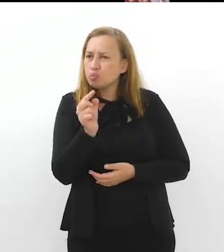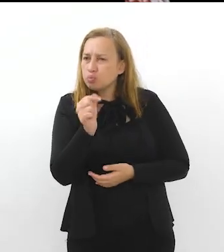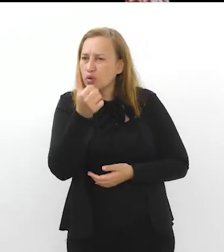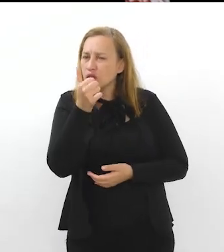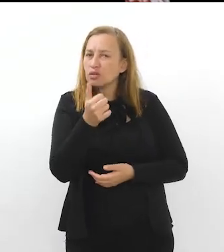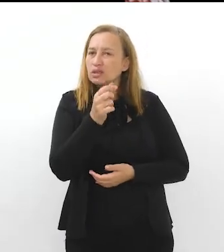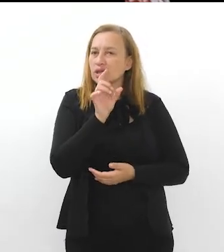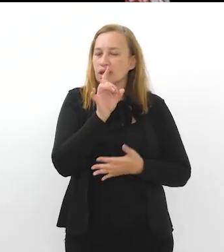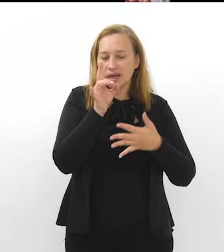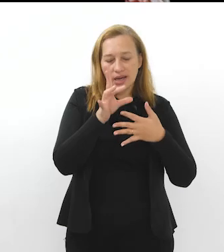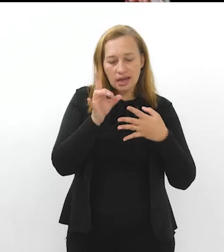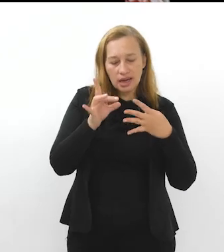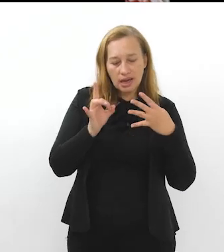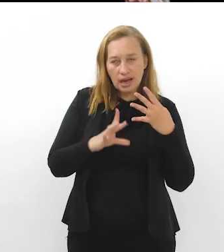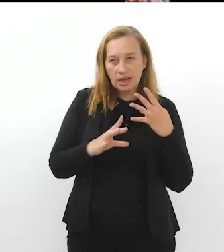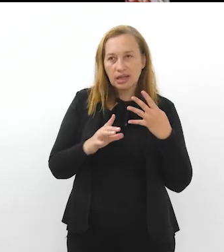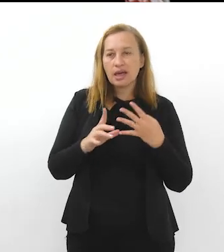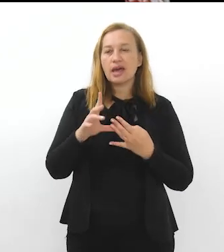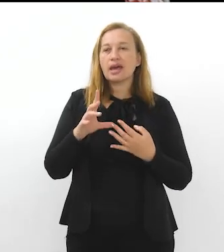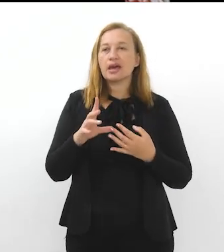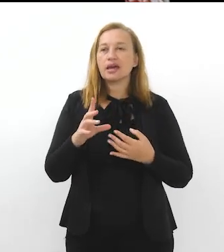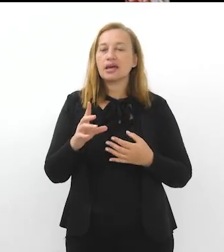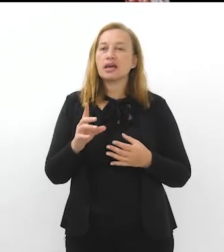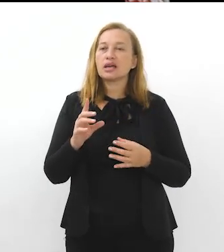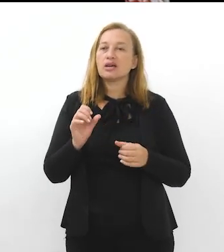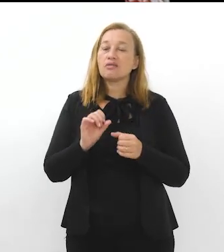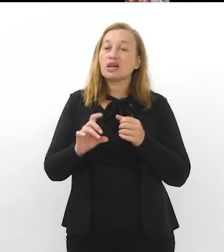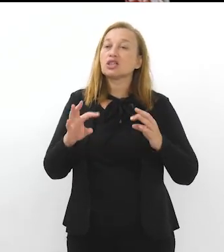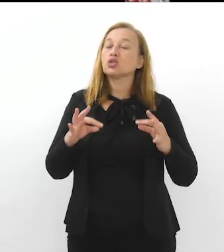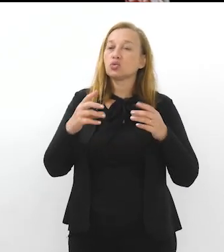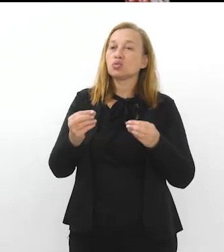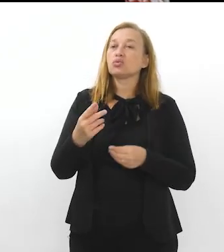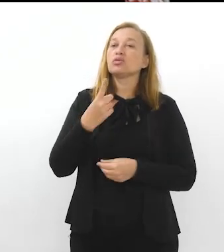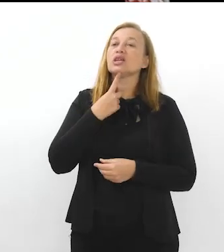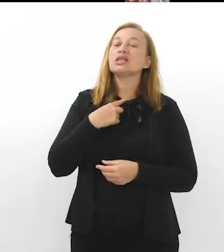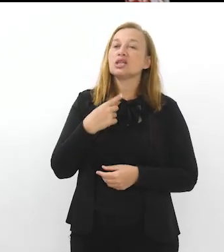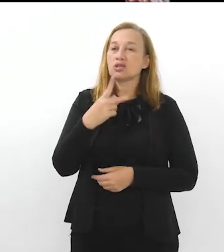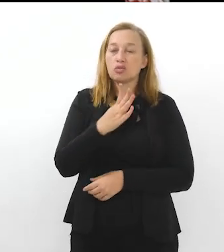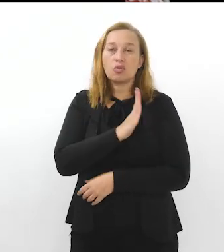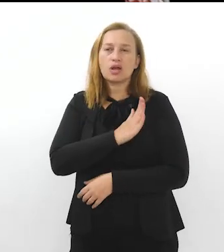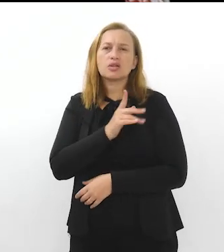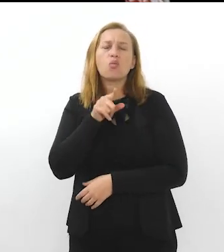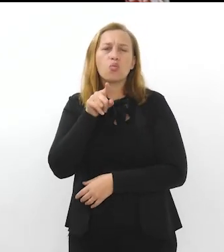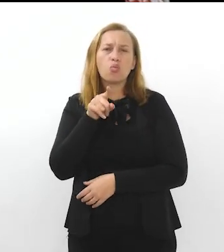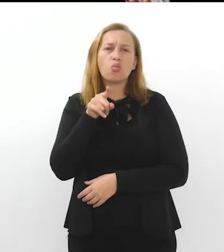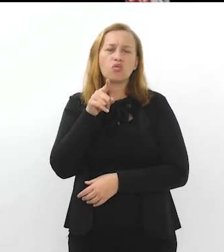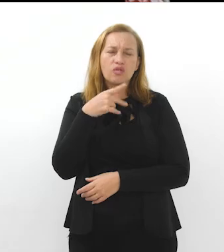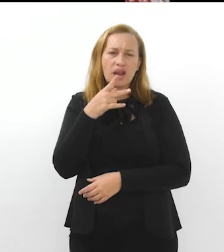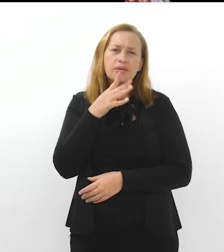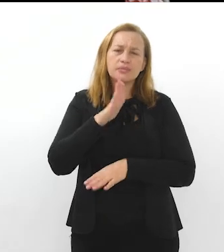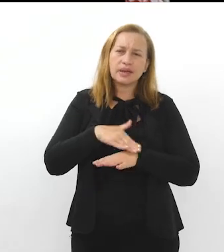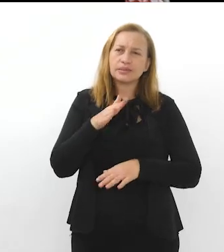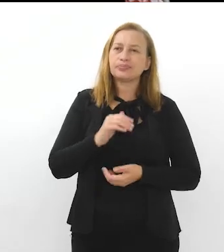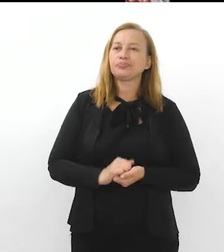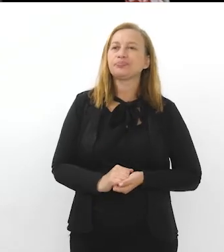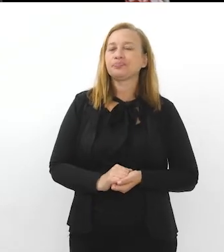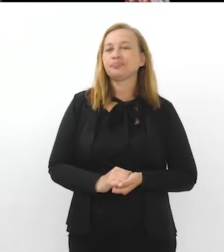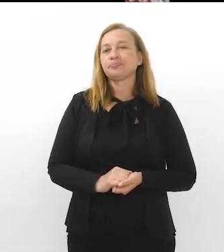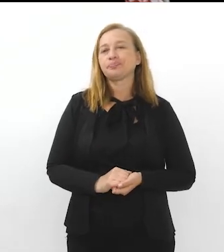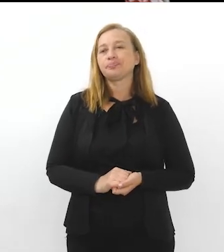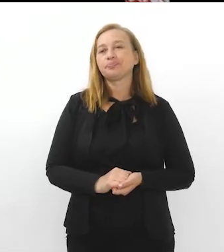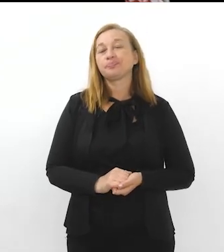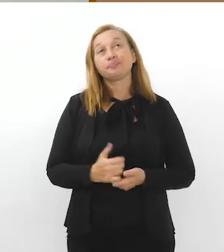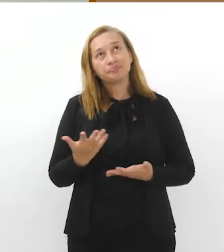você falasse um pouquinho mais sobre cada um, que é o Realize Tudo que o Seu Coração Deseja, né? Que eu queria que você falasse um Sim, pouco